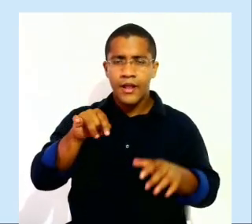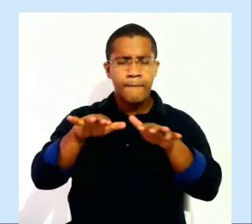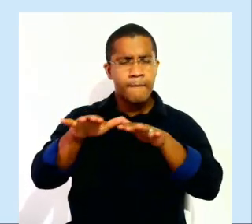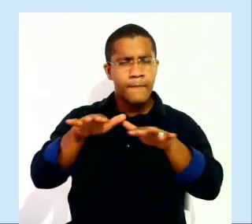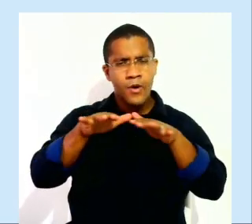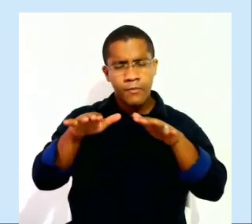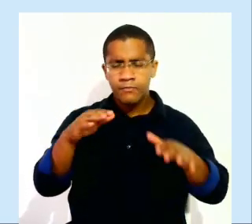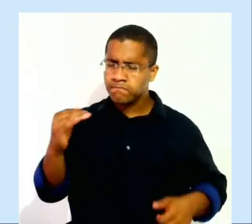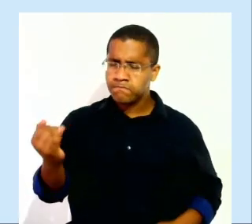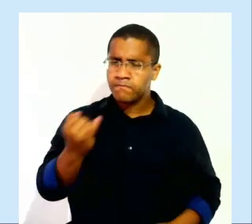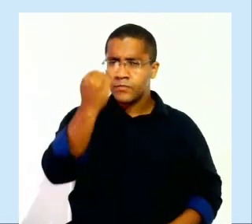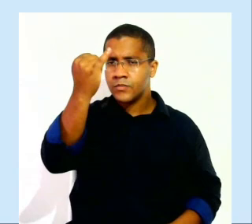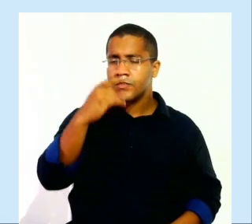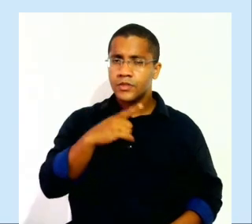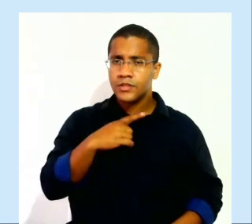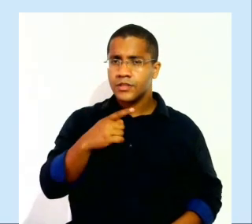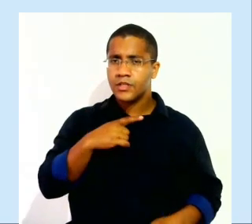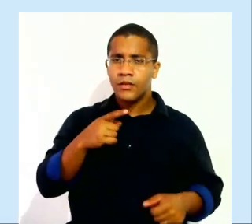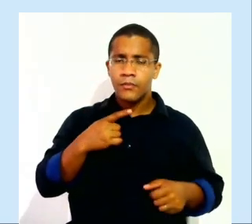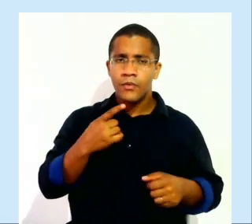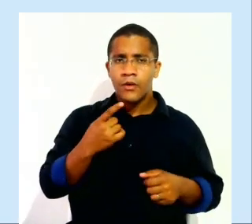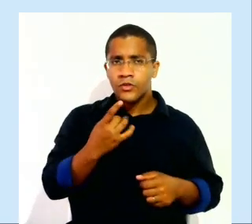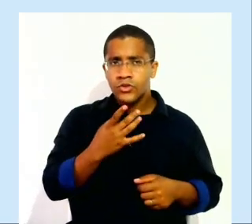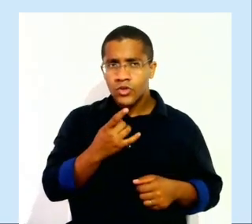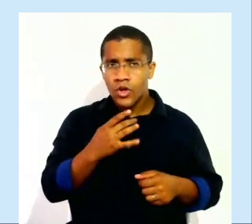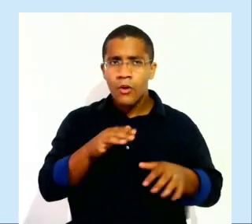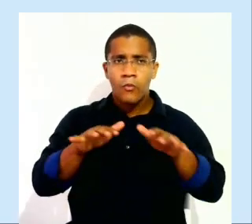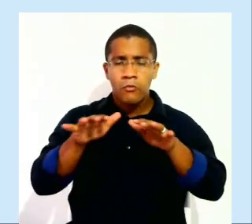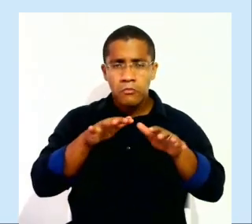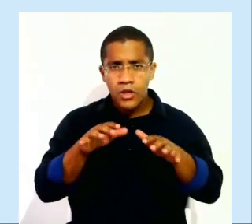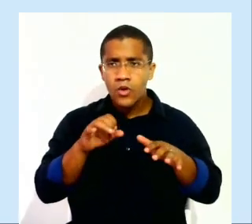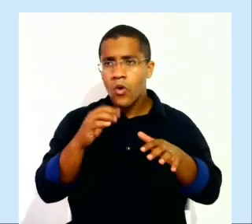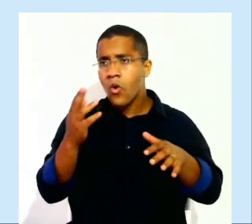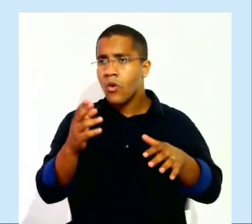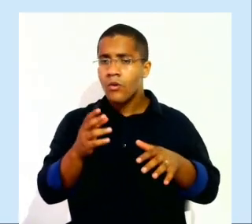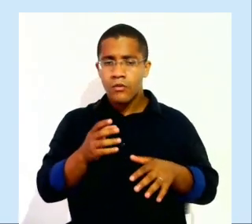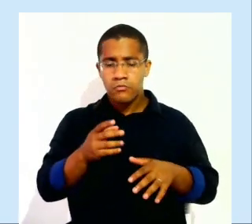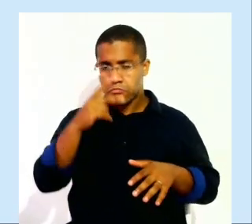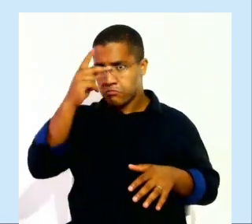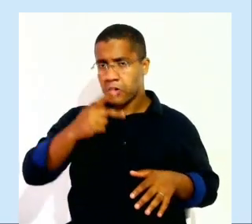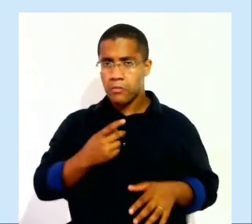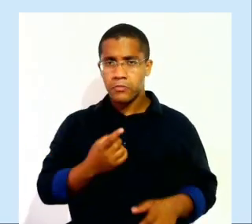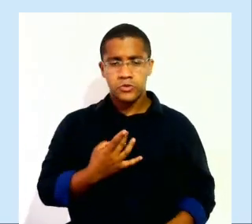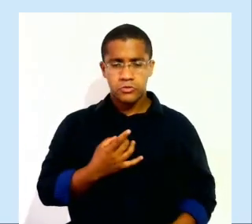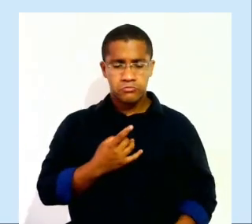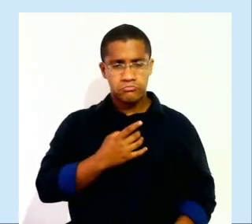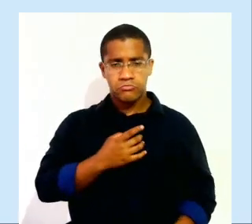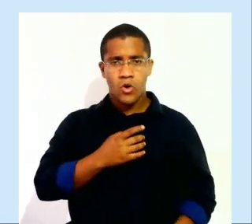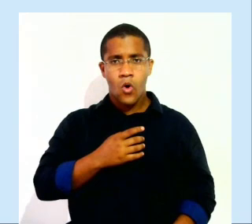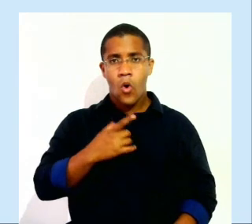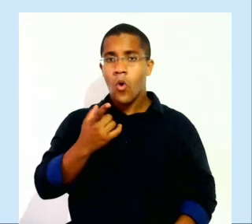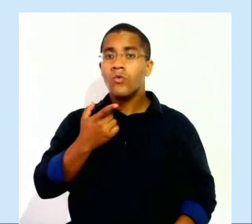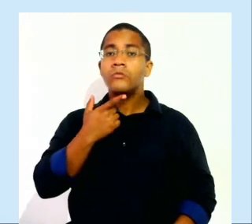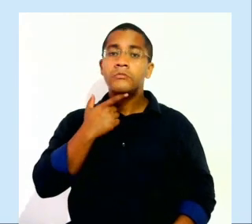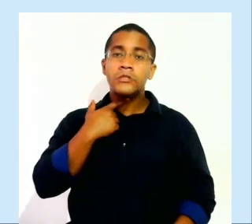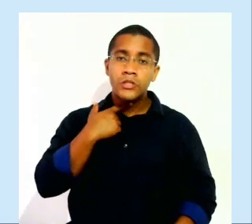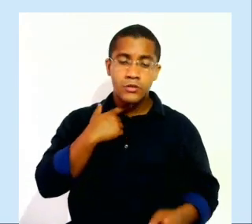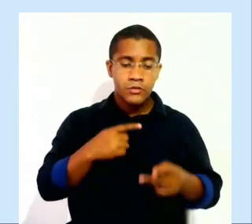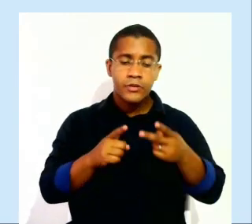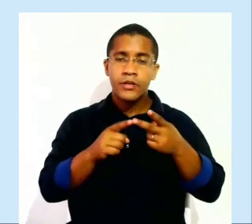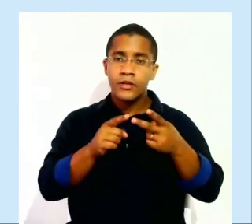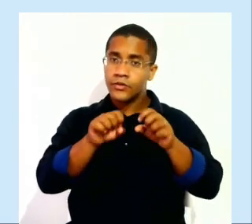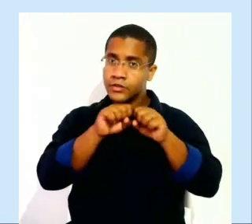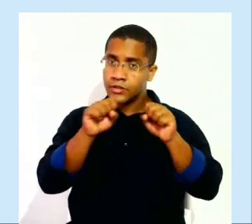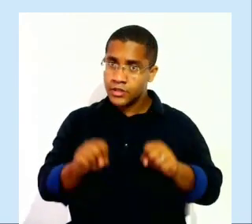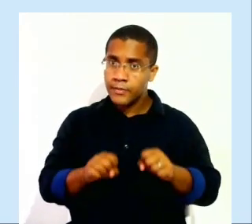são essenciais, movimentos que são voluntários, movimentos que são involuntários e quem são